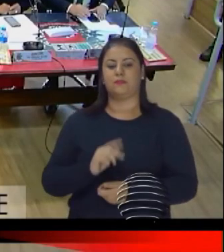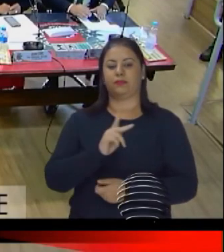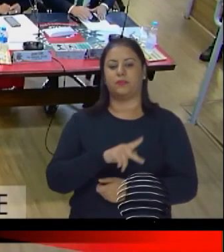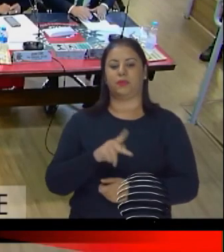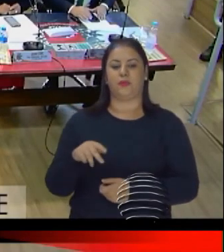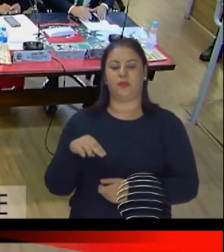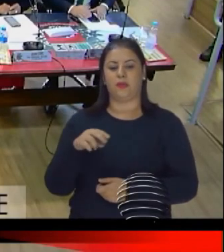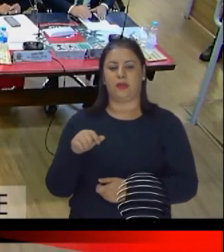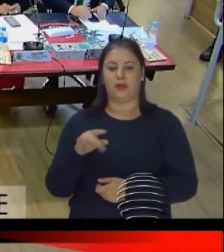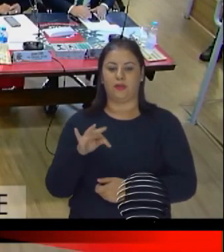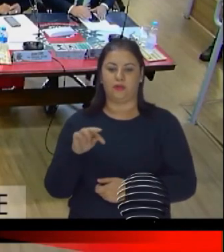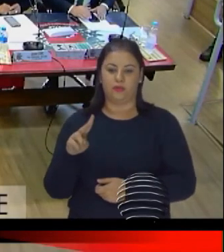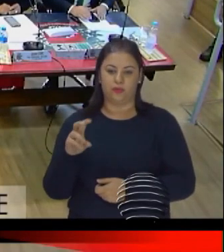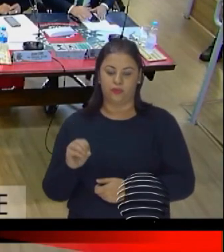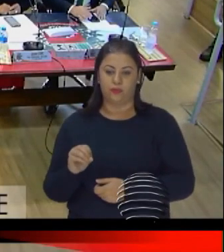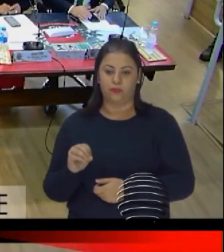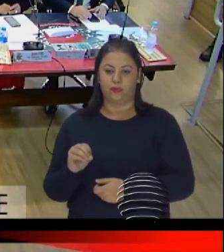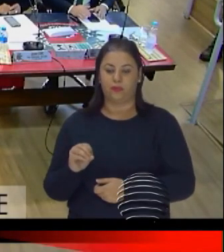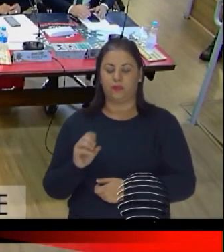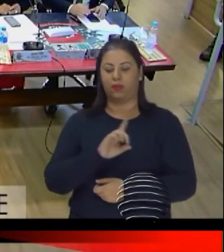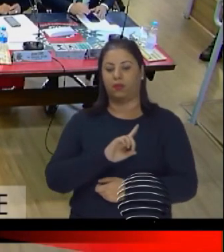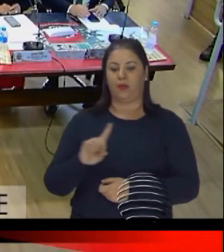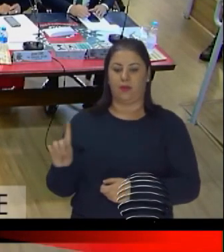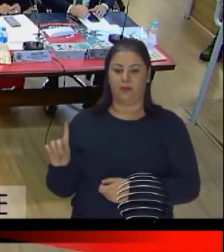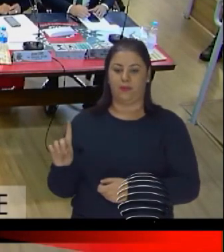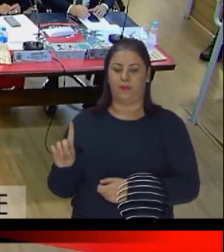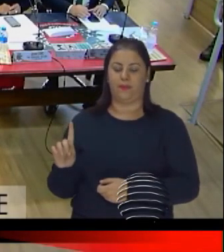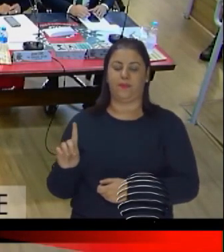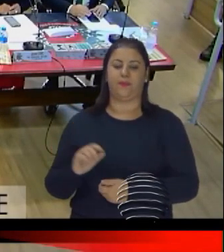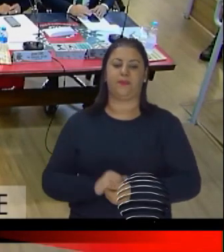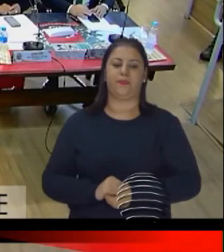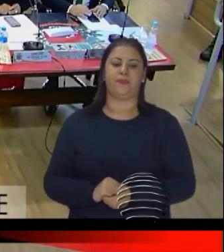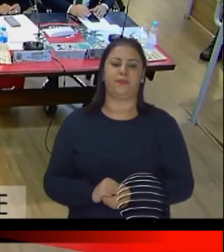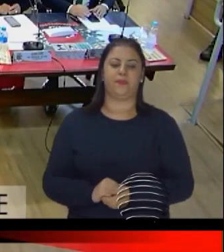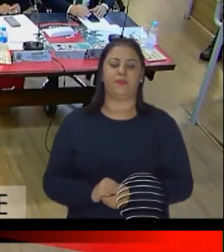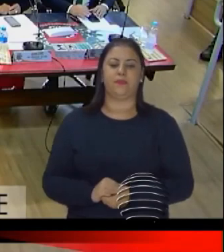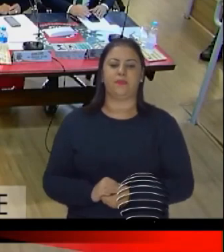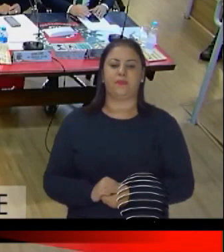Vereador professor negativo. Não.